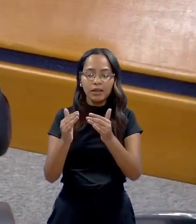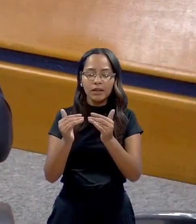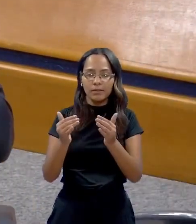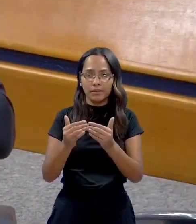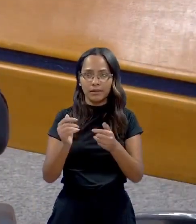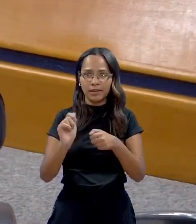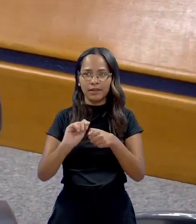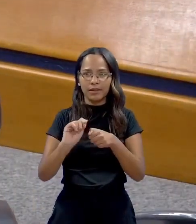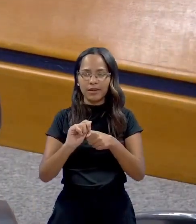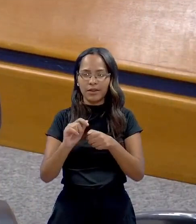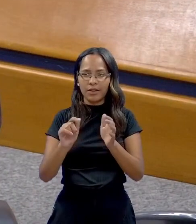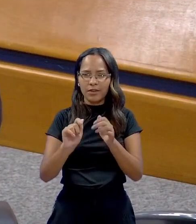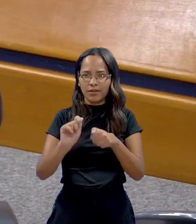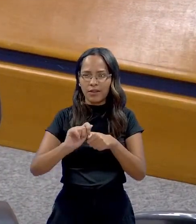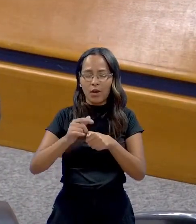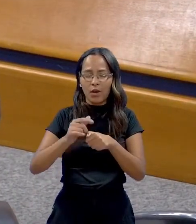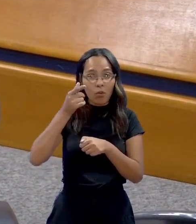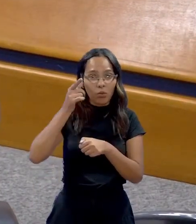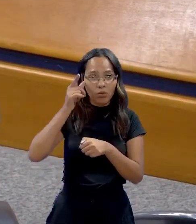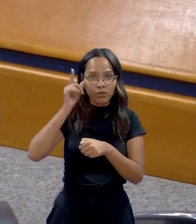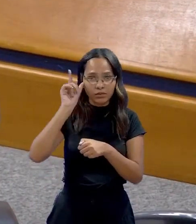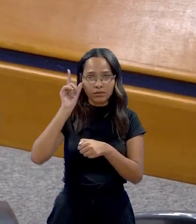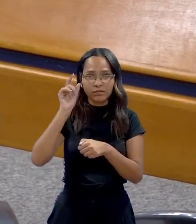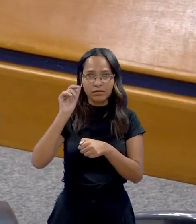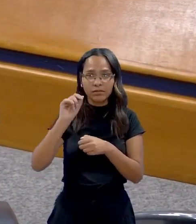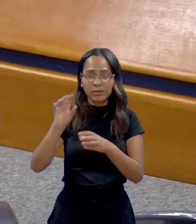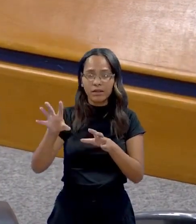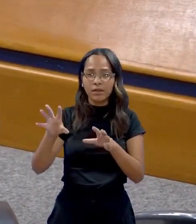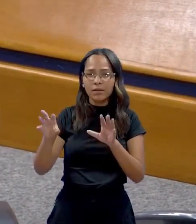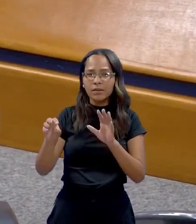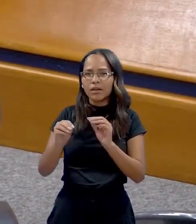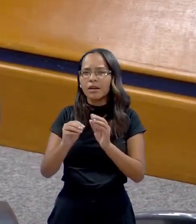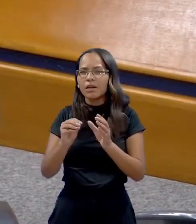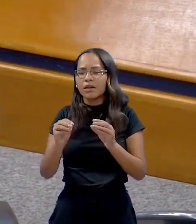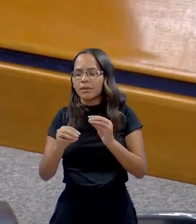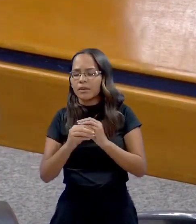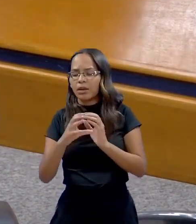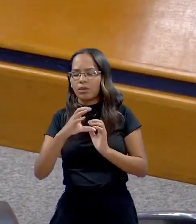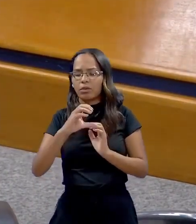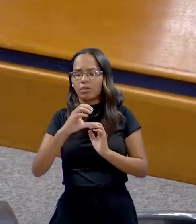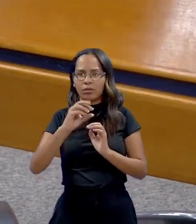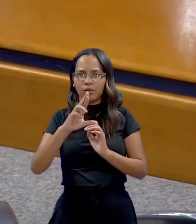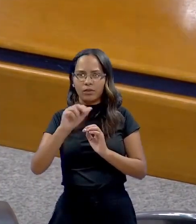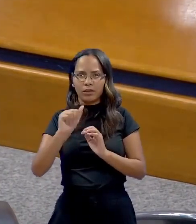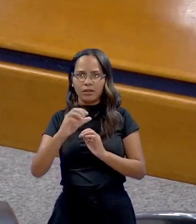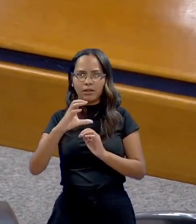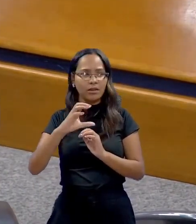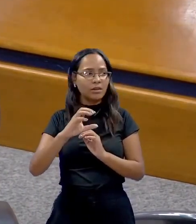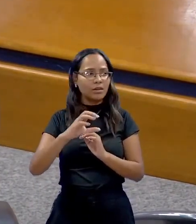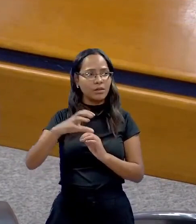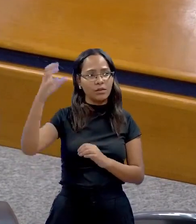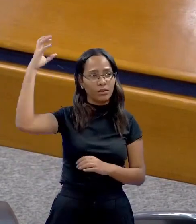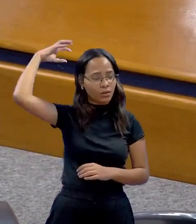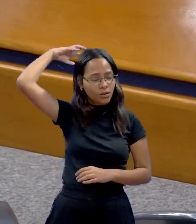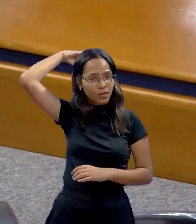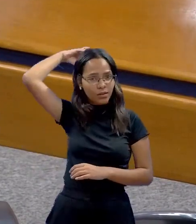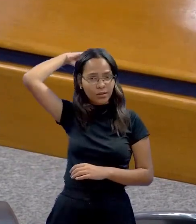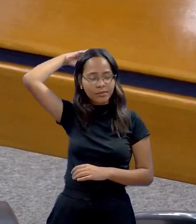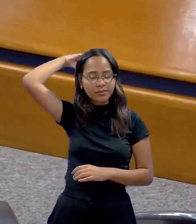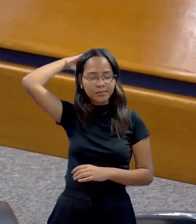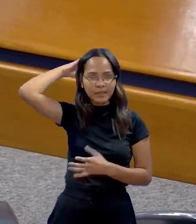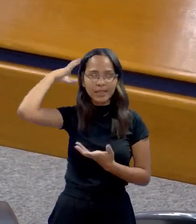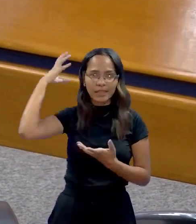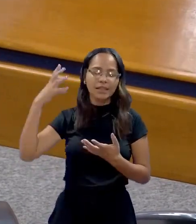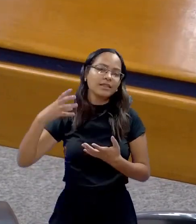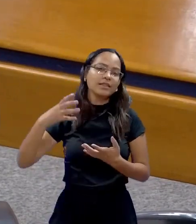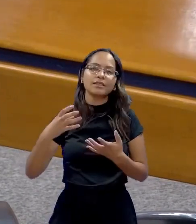ontem, instituindo a comenda Cora Coralina aos profissionais de educação. Então, a partir desse ano, nós